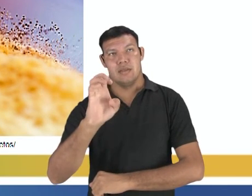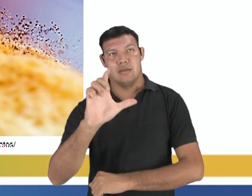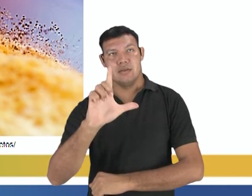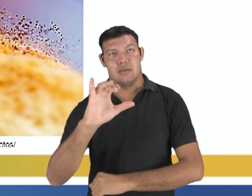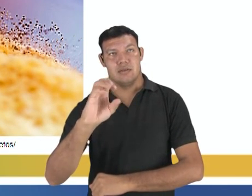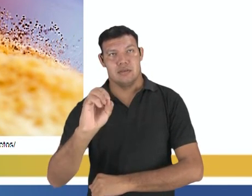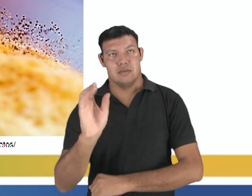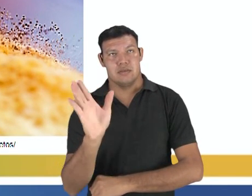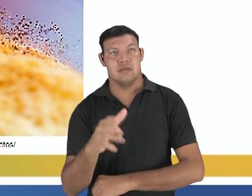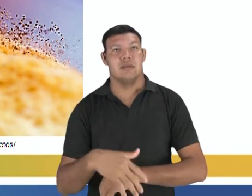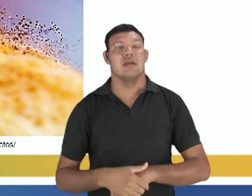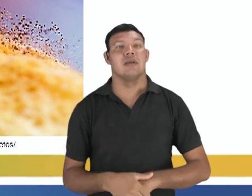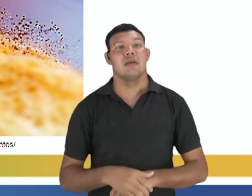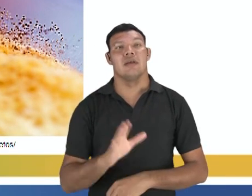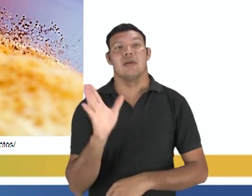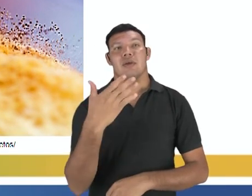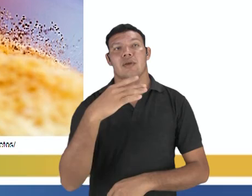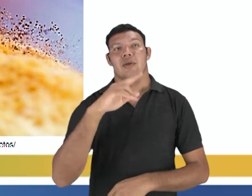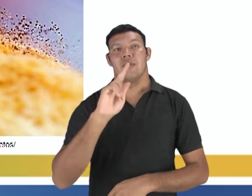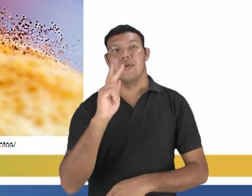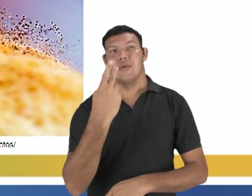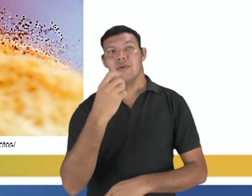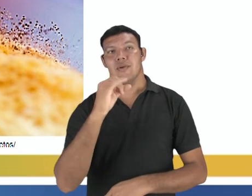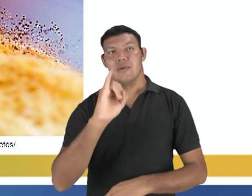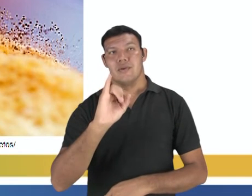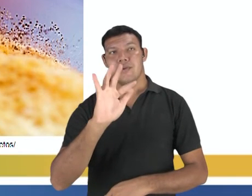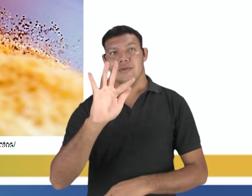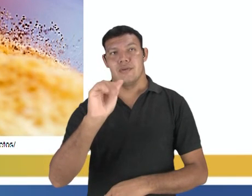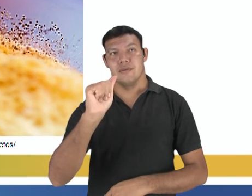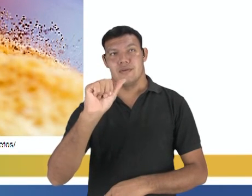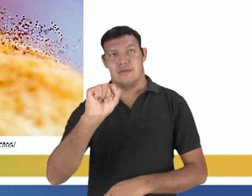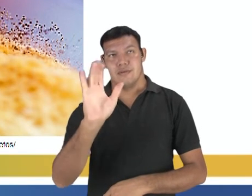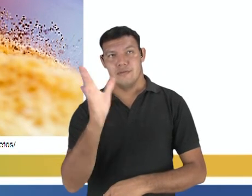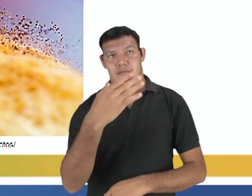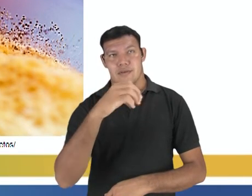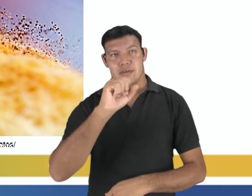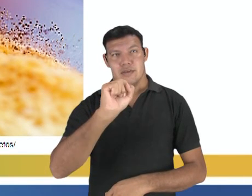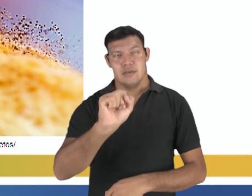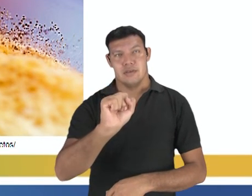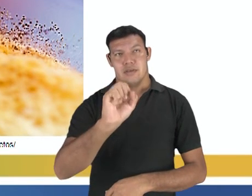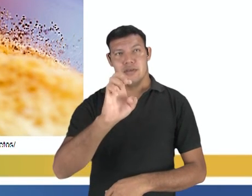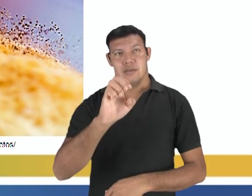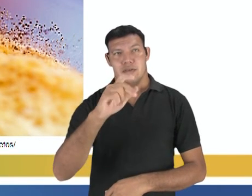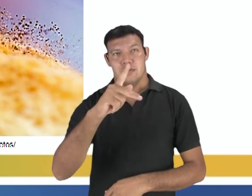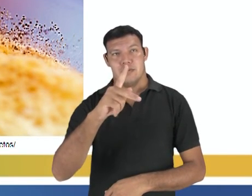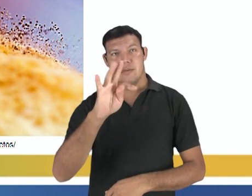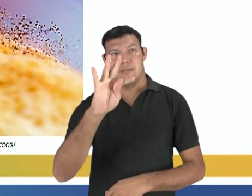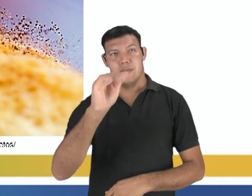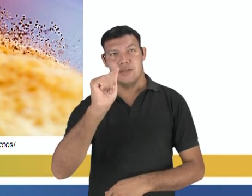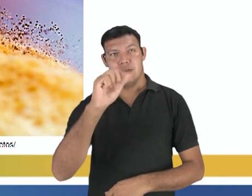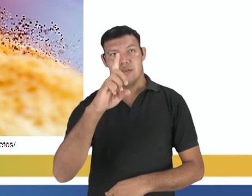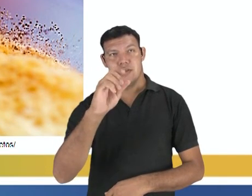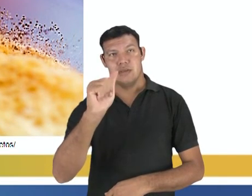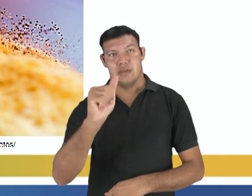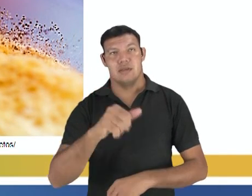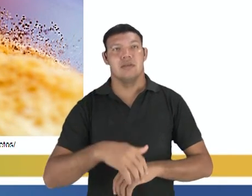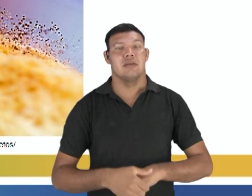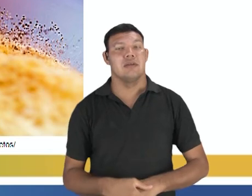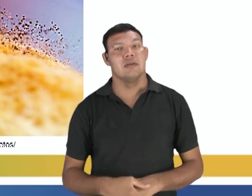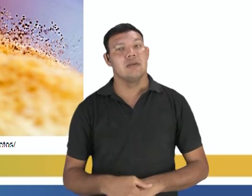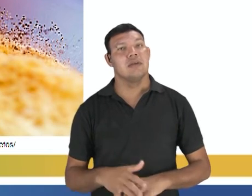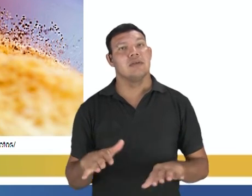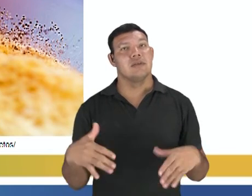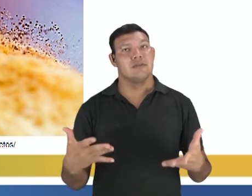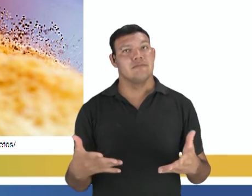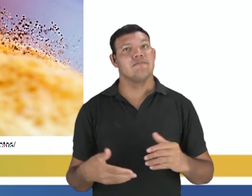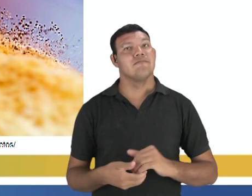unidade básica dos fungos filamentosos e o micélio vai ser o conjunto de hifas que os fungos têm. Quando ela é septada é quando ela